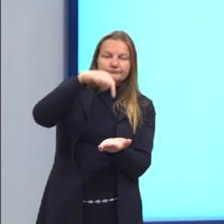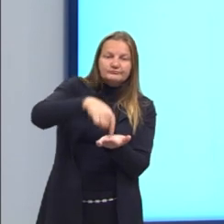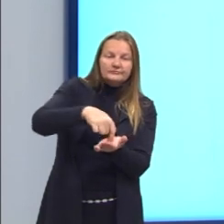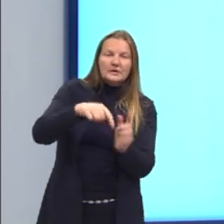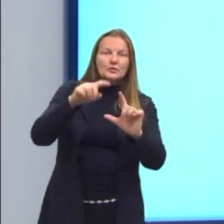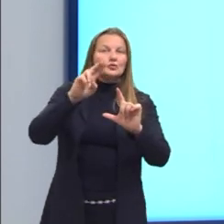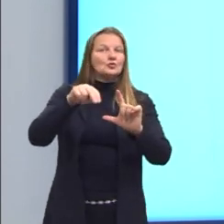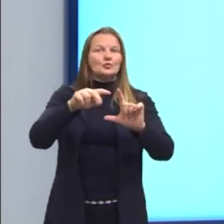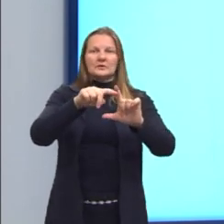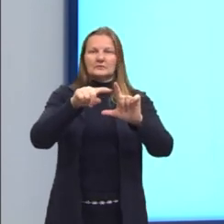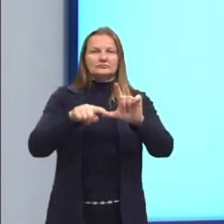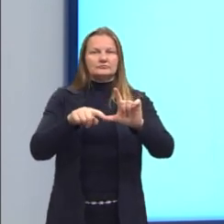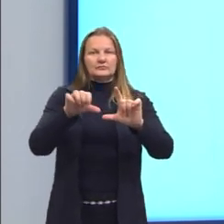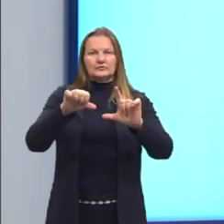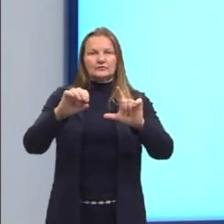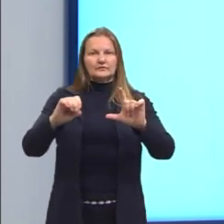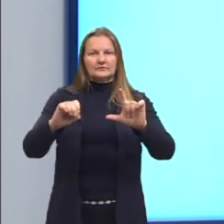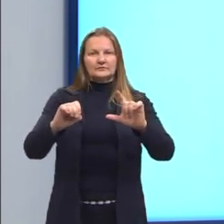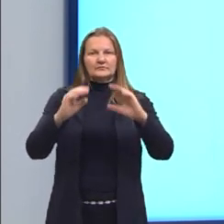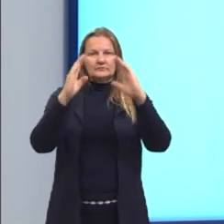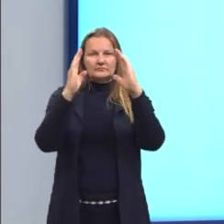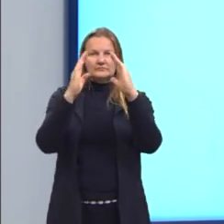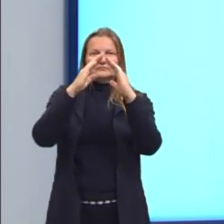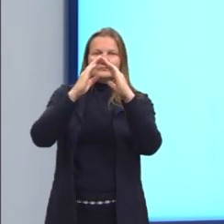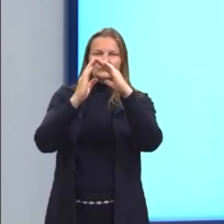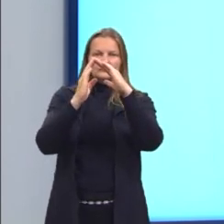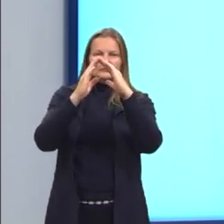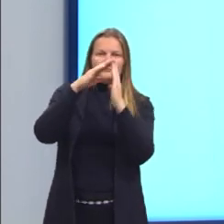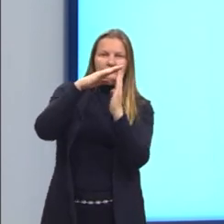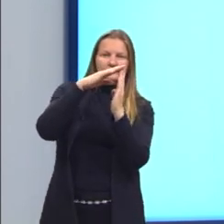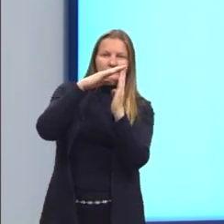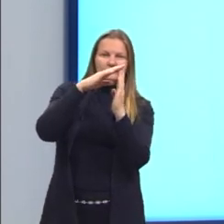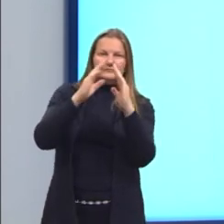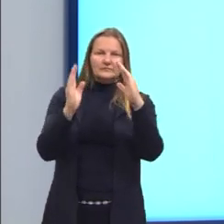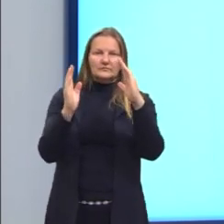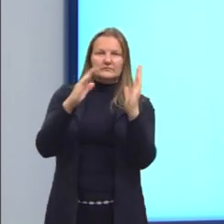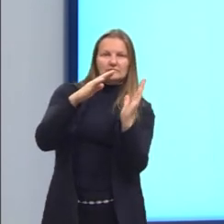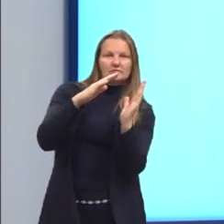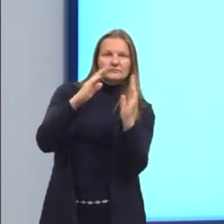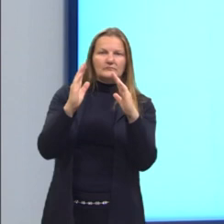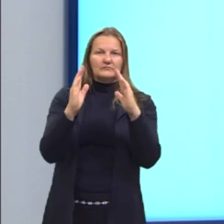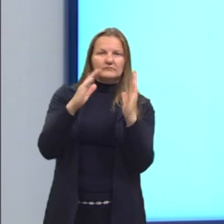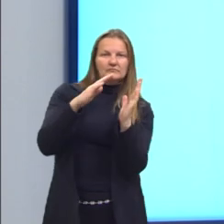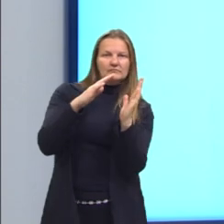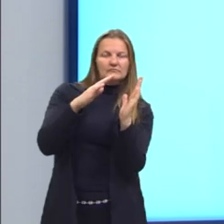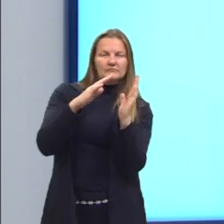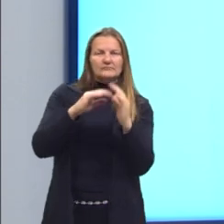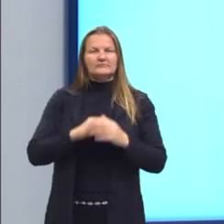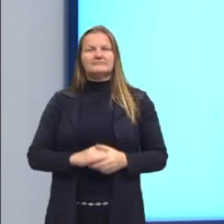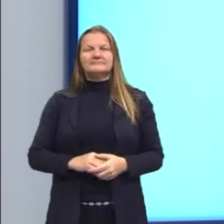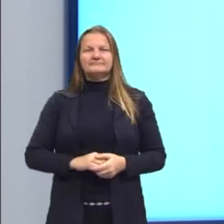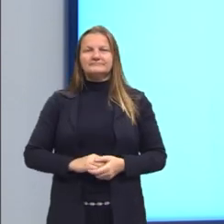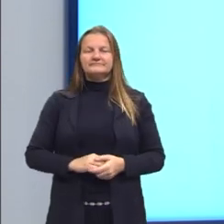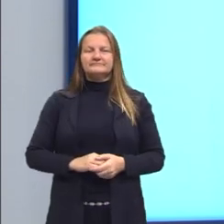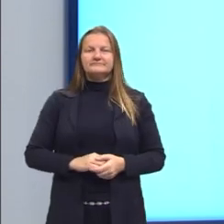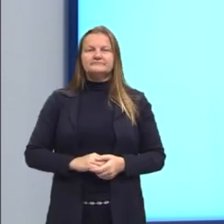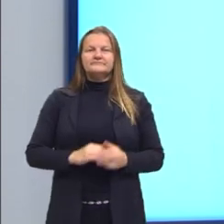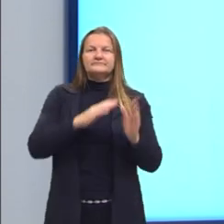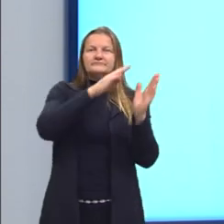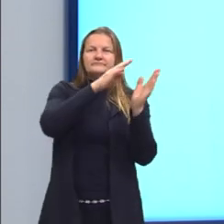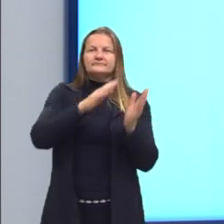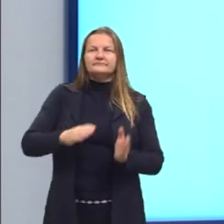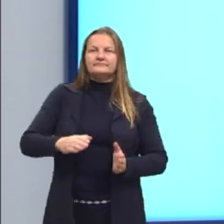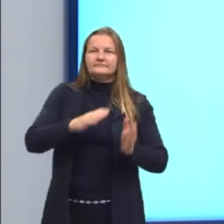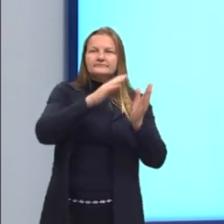90 graus então a gente disse que essa pirâmide é oblíqua é como se ela tivesse um pouquinho ou caidinha né então a